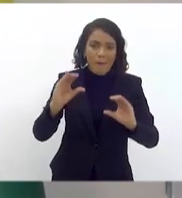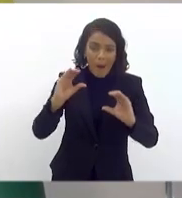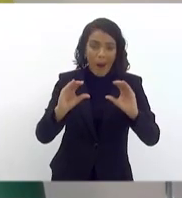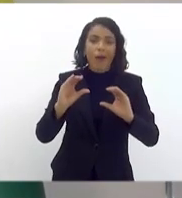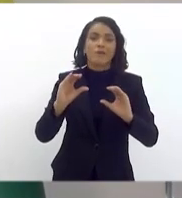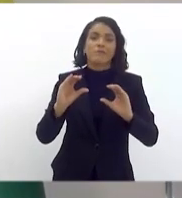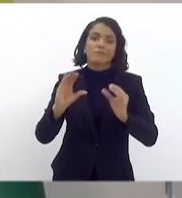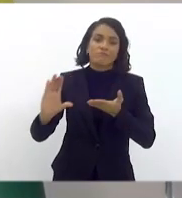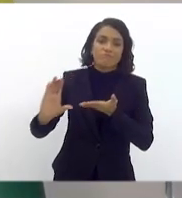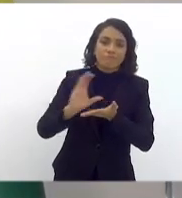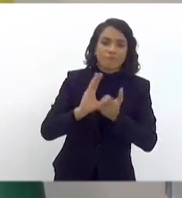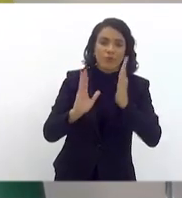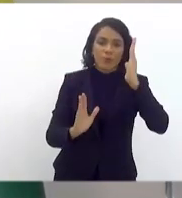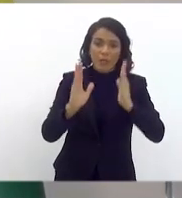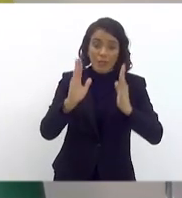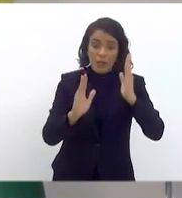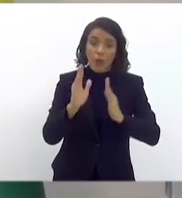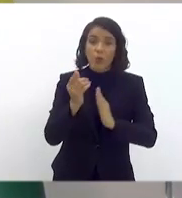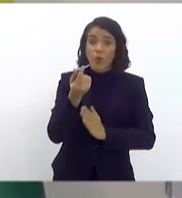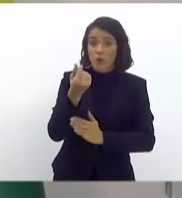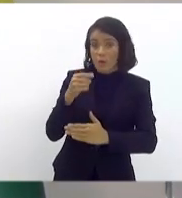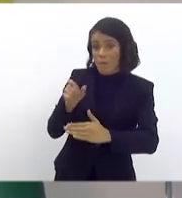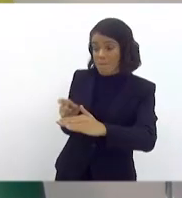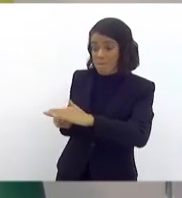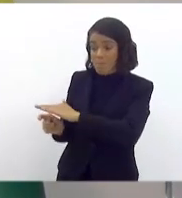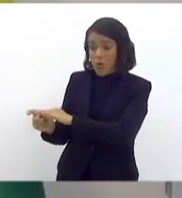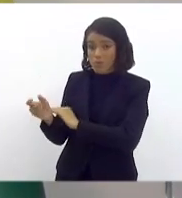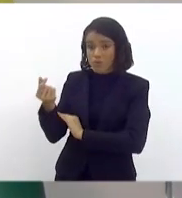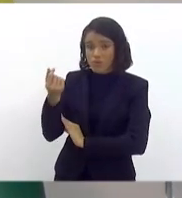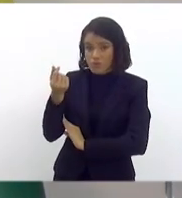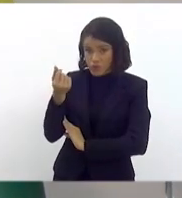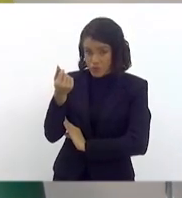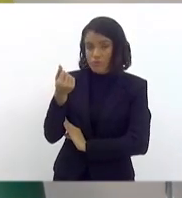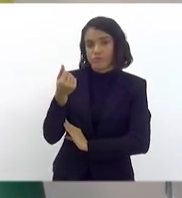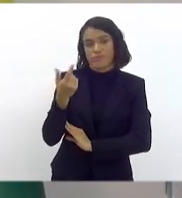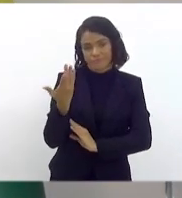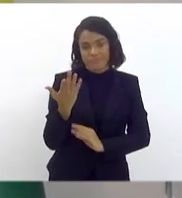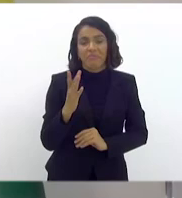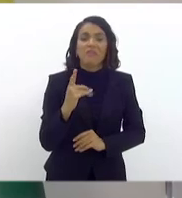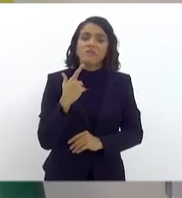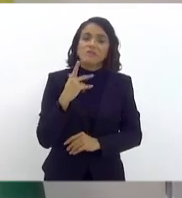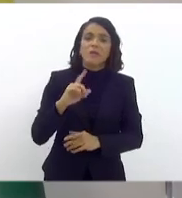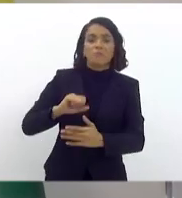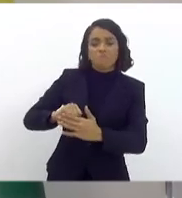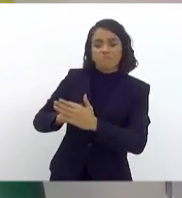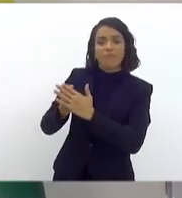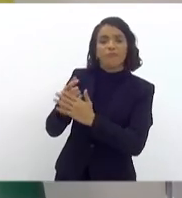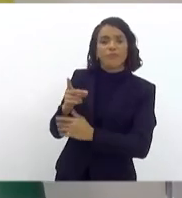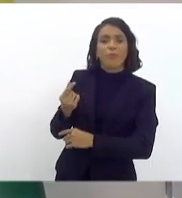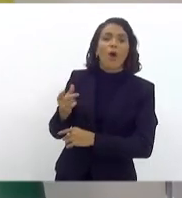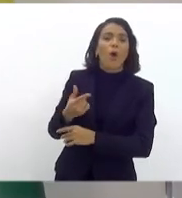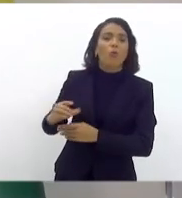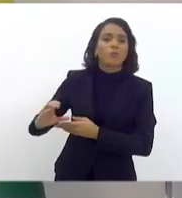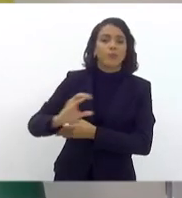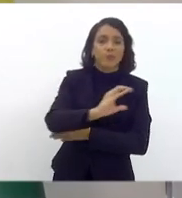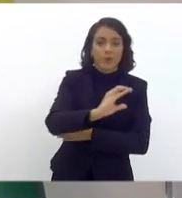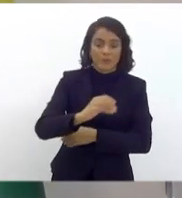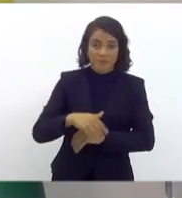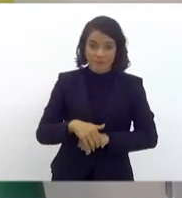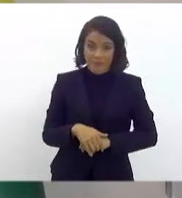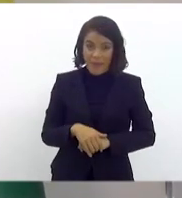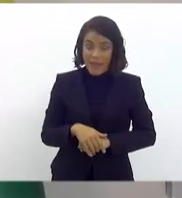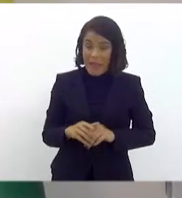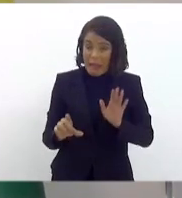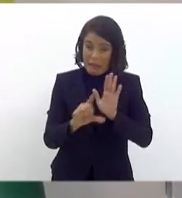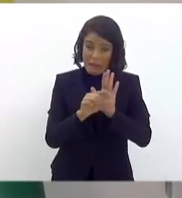arrecadações durante o período da retenção daqueles créditos e valores, sendo vedada sua destinação para outro fim. A